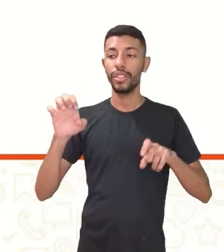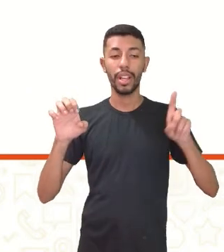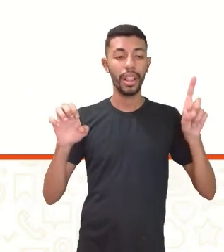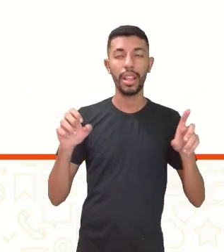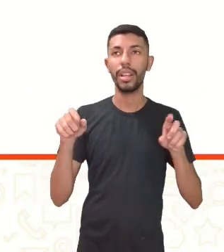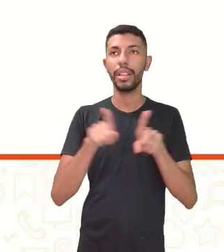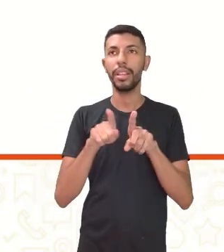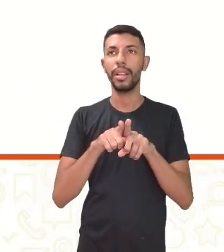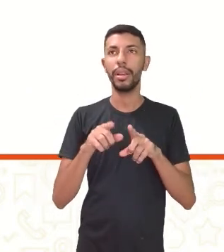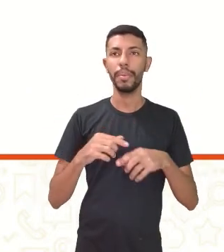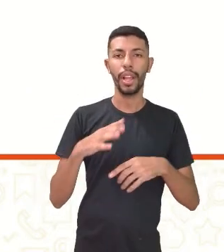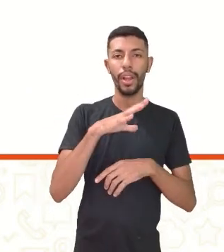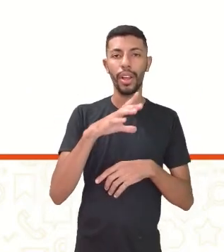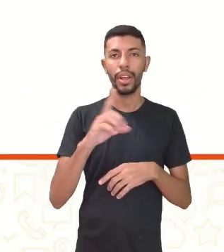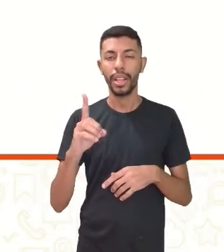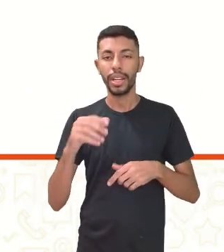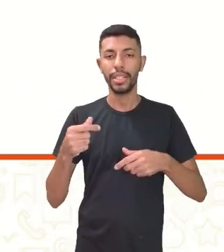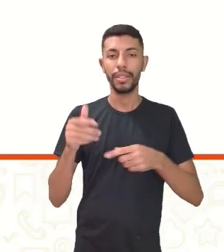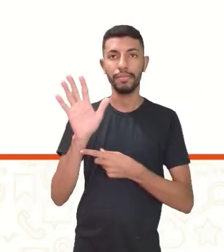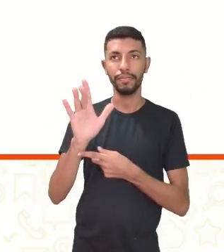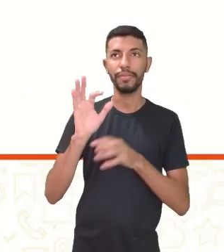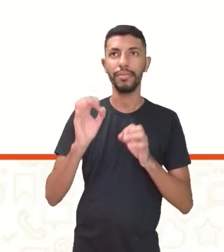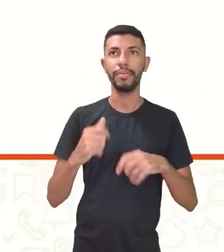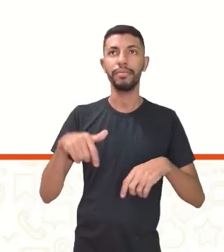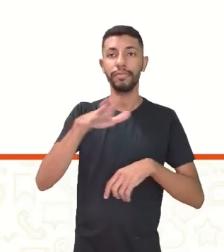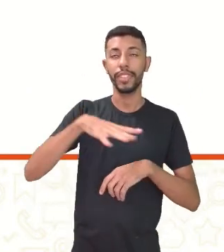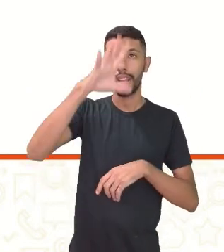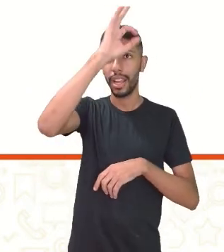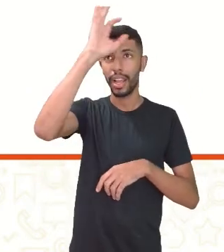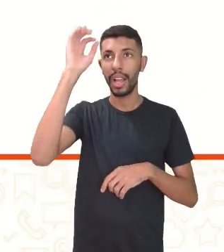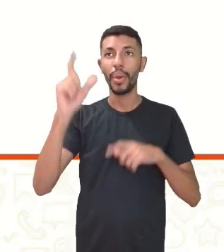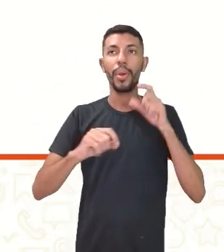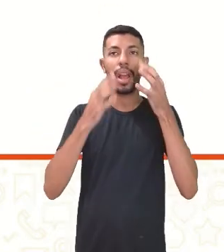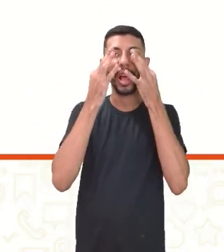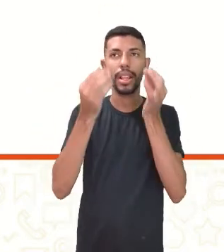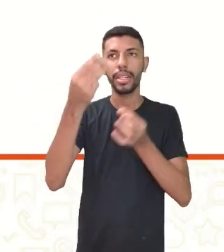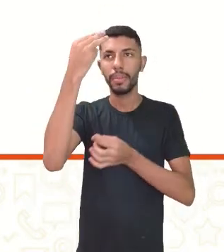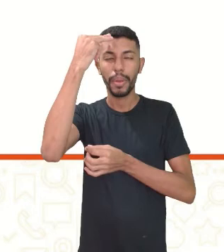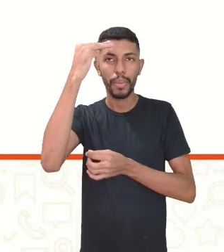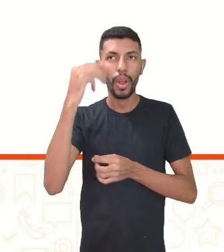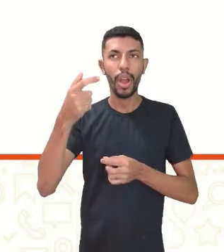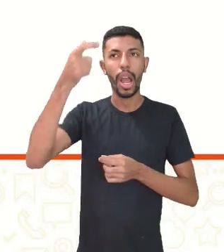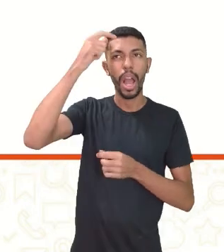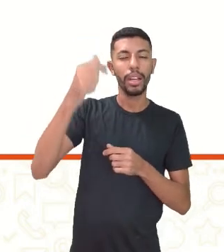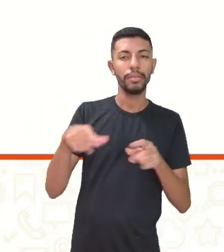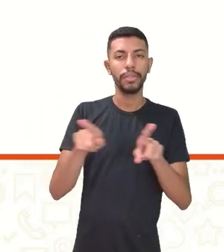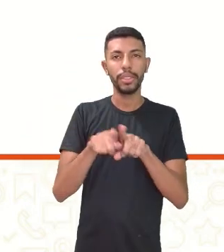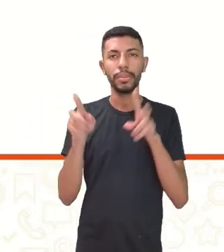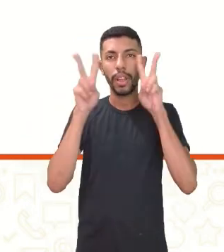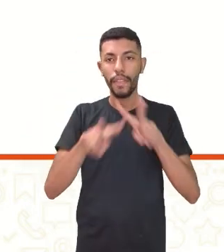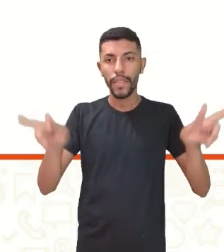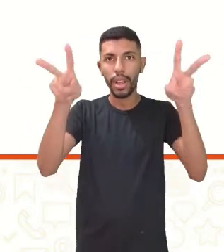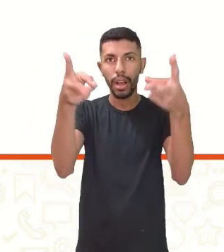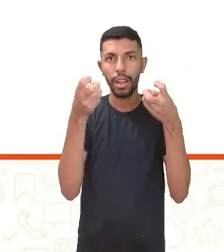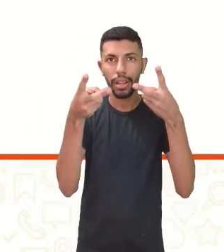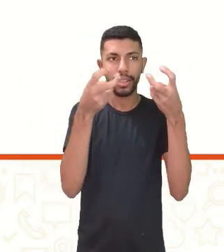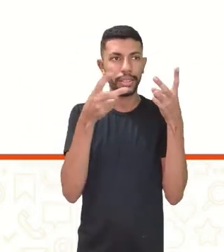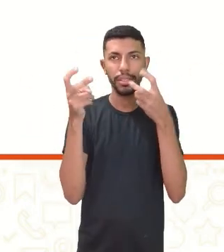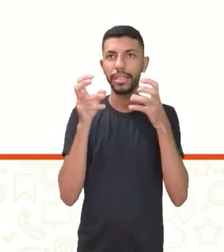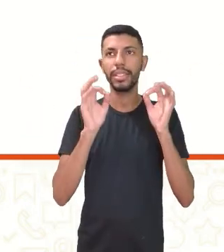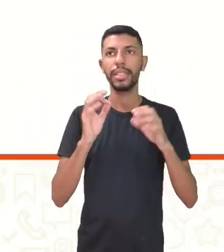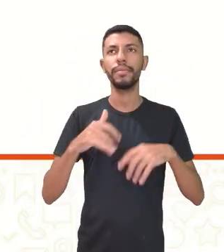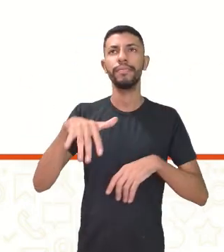dinâmica manual. Na área cognitiva, atenção, memória, raciocínio e percepção visual. Na